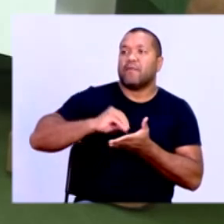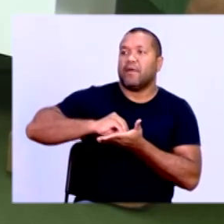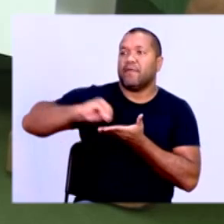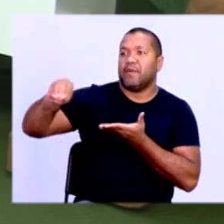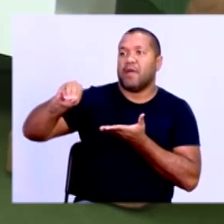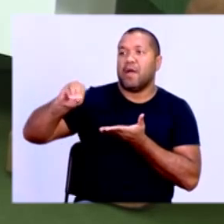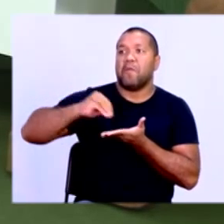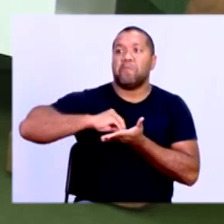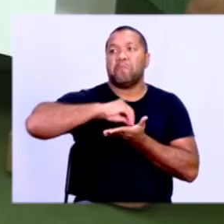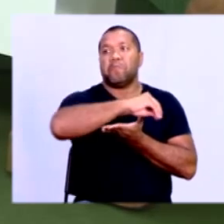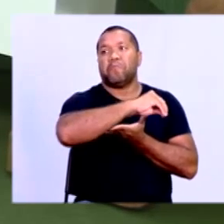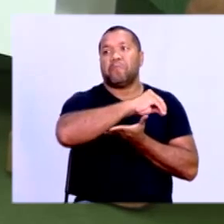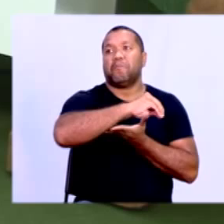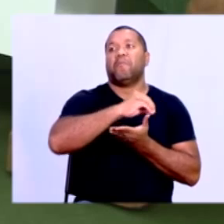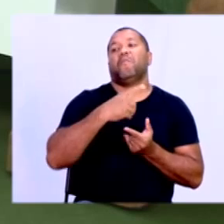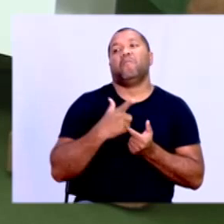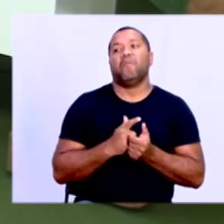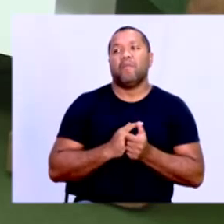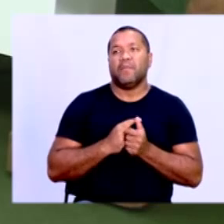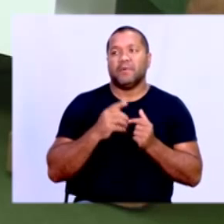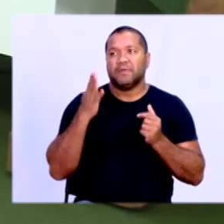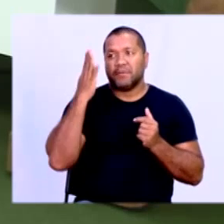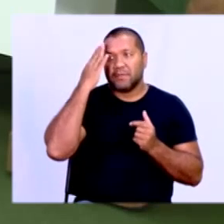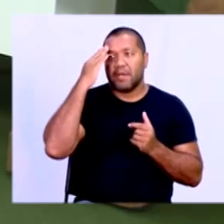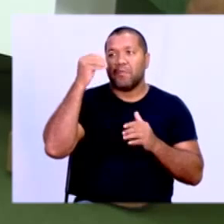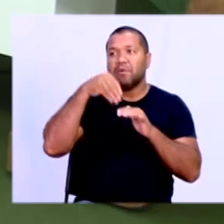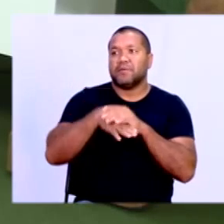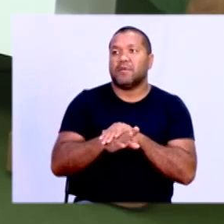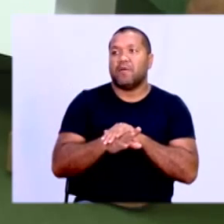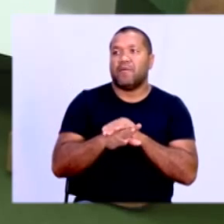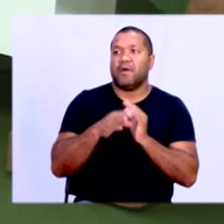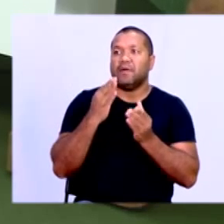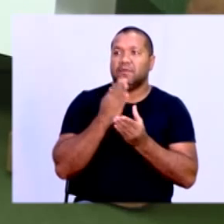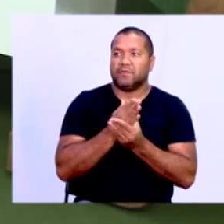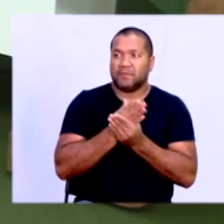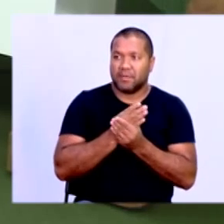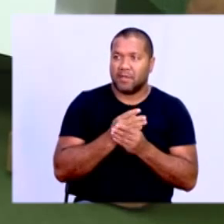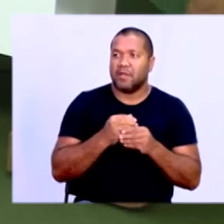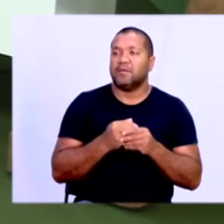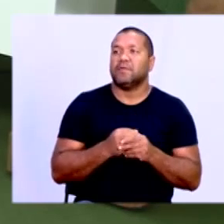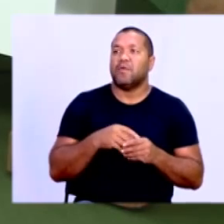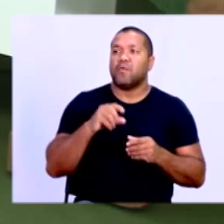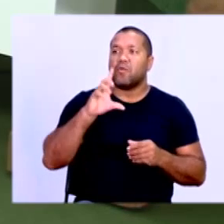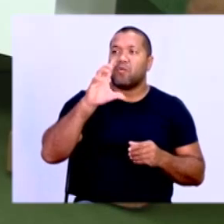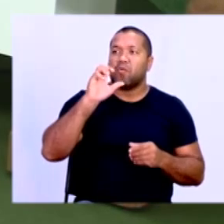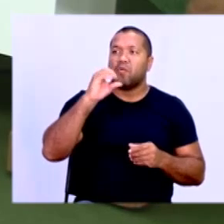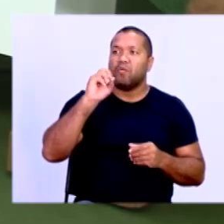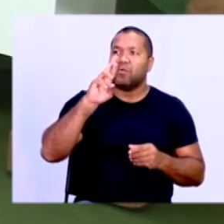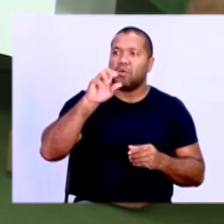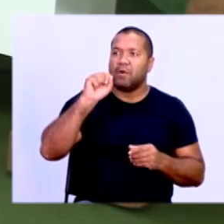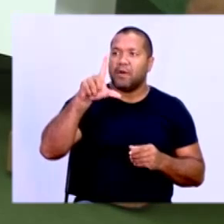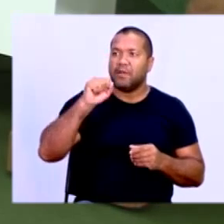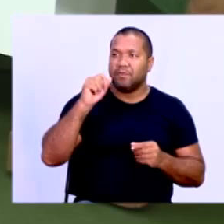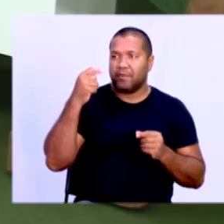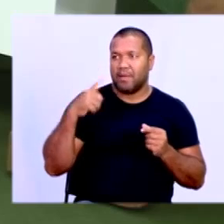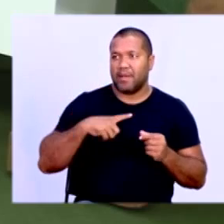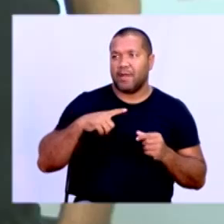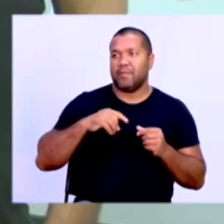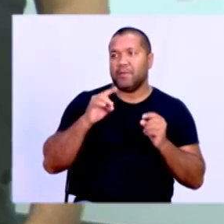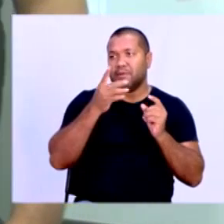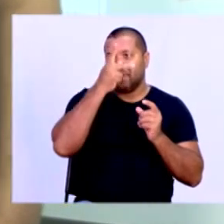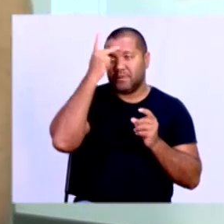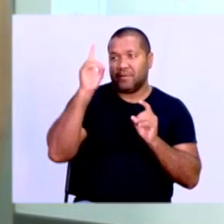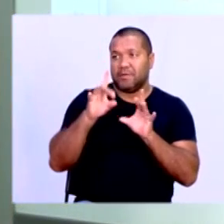mensagem, enviar o feedback e sabe onde armazenar os dados. Então o controlador ele é muito especial nesse papel. Exatamente